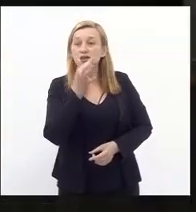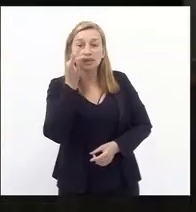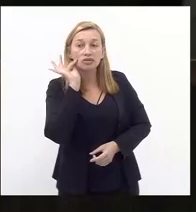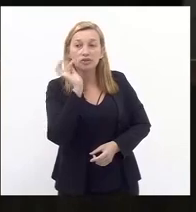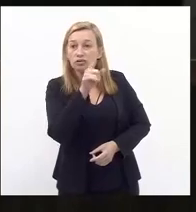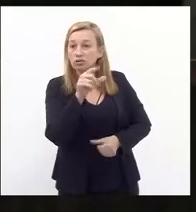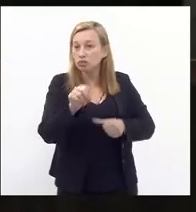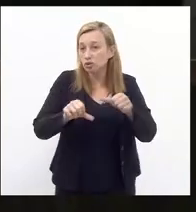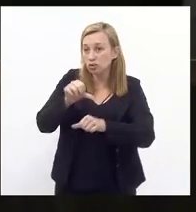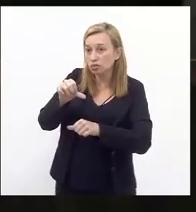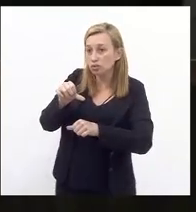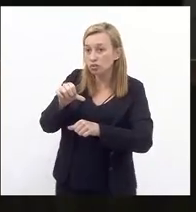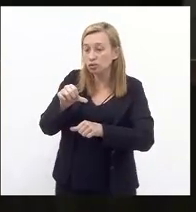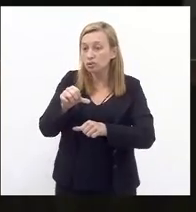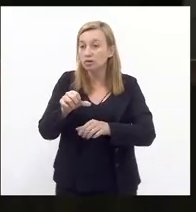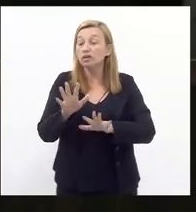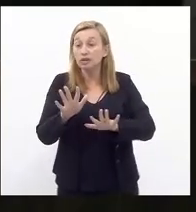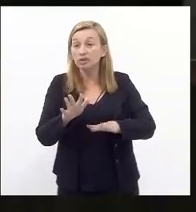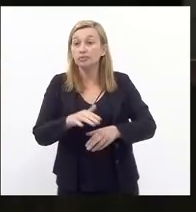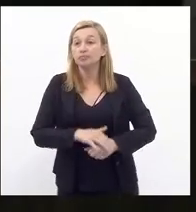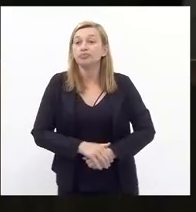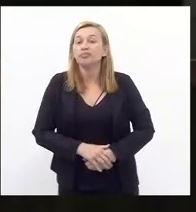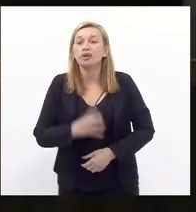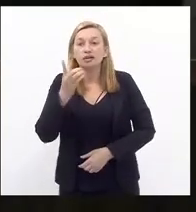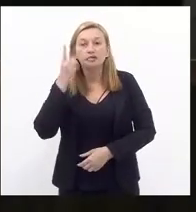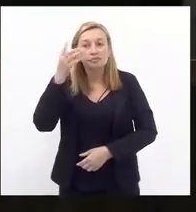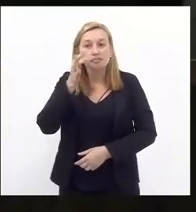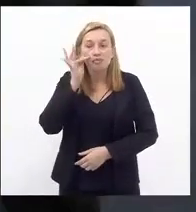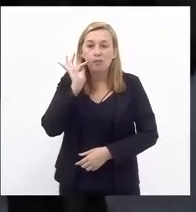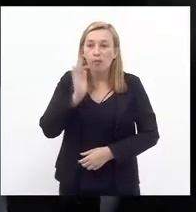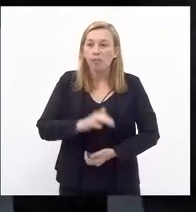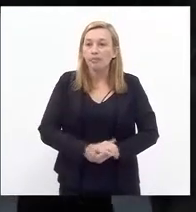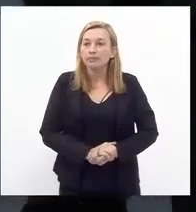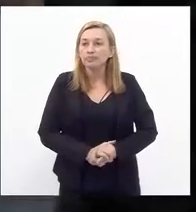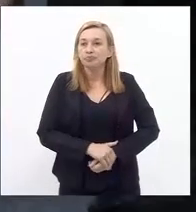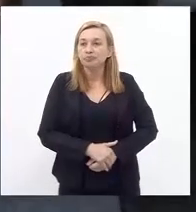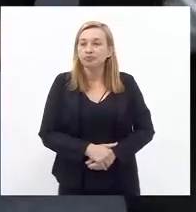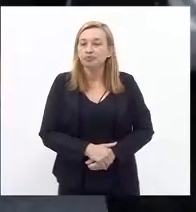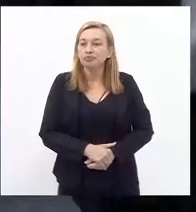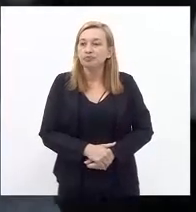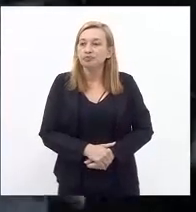que eu pulei o Luiz Flávio da frente